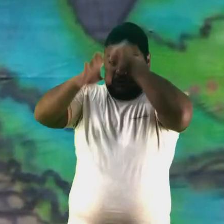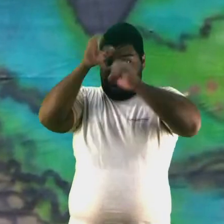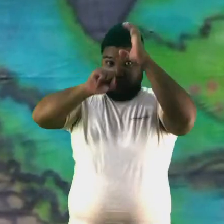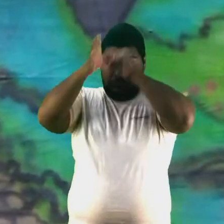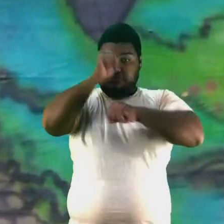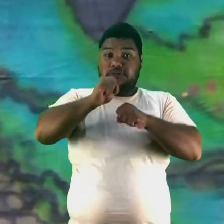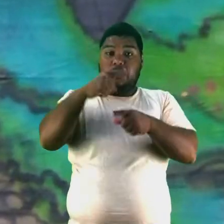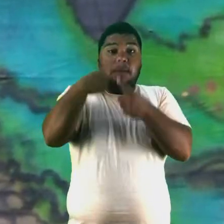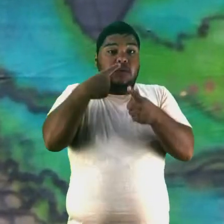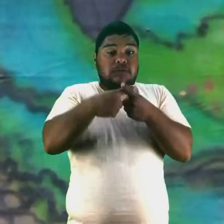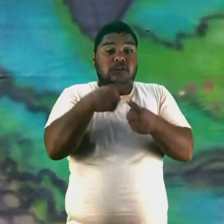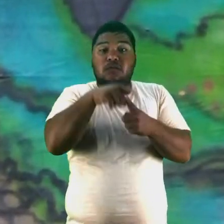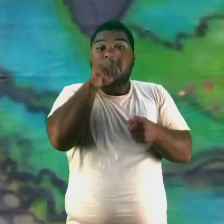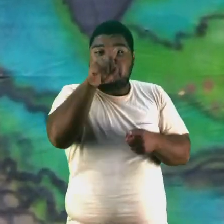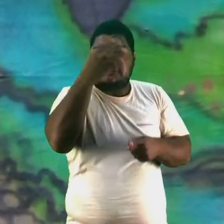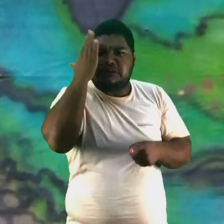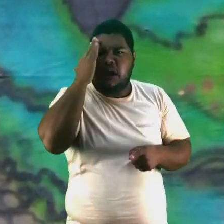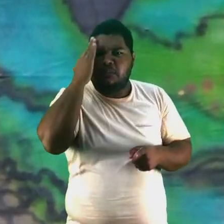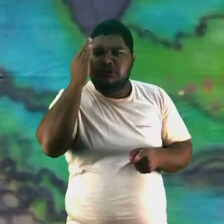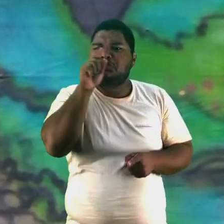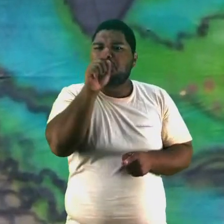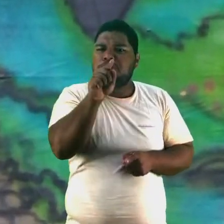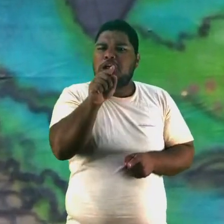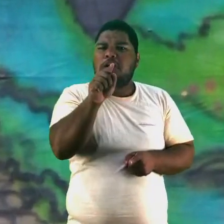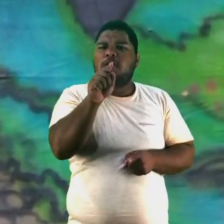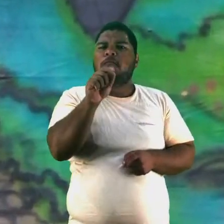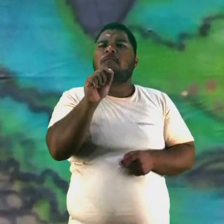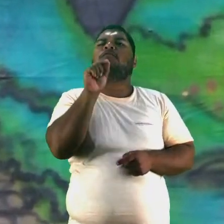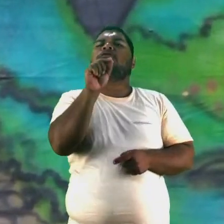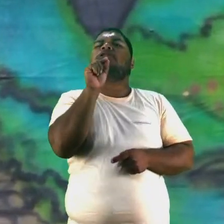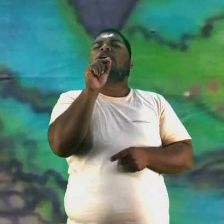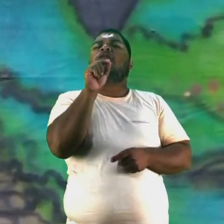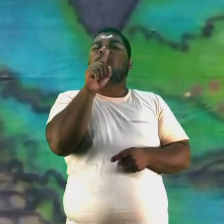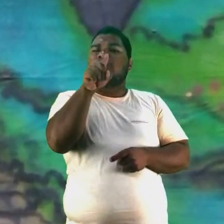Porque você sabe de quem você aprendeu.